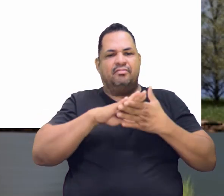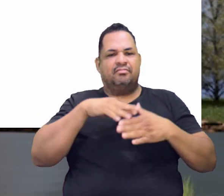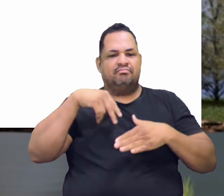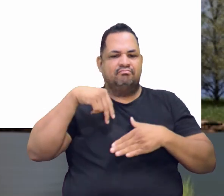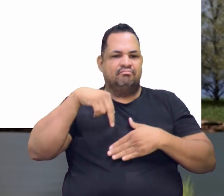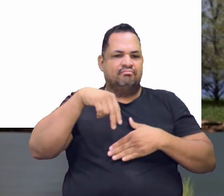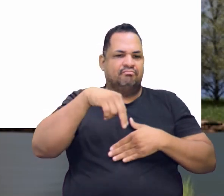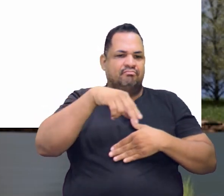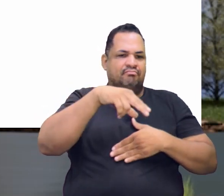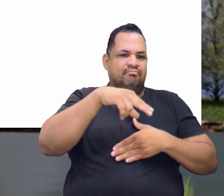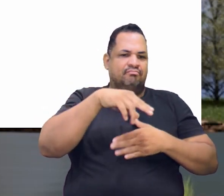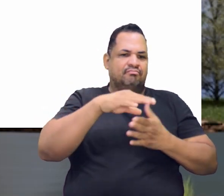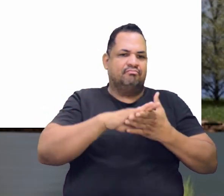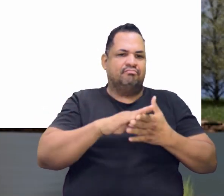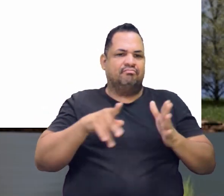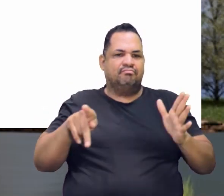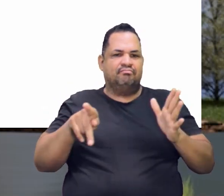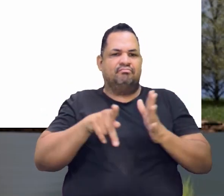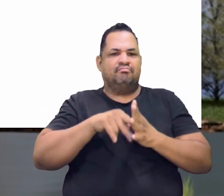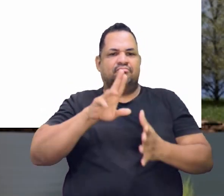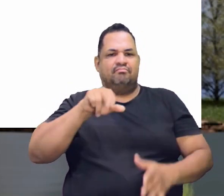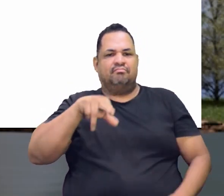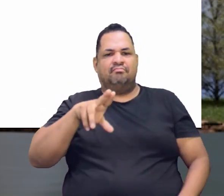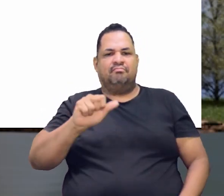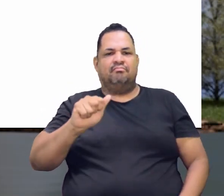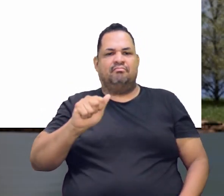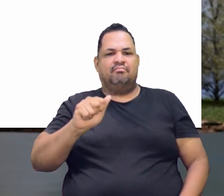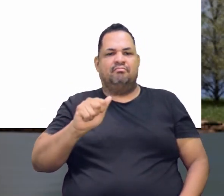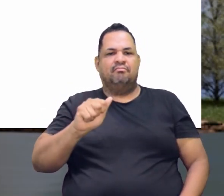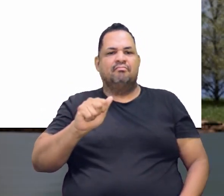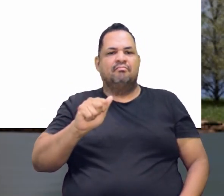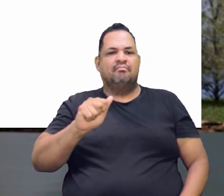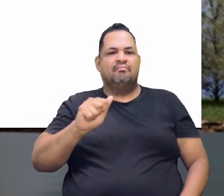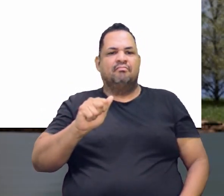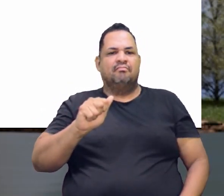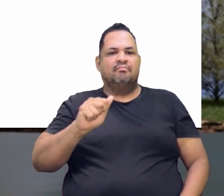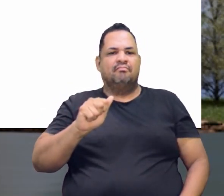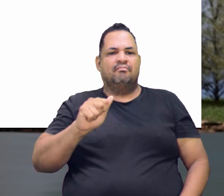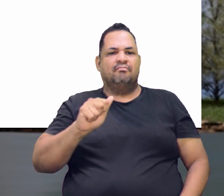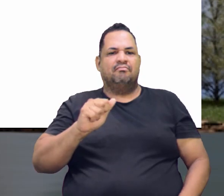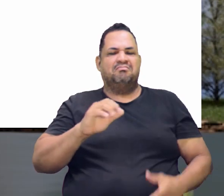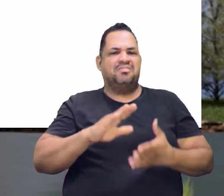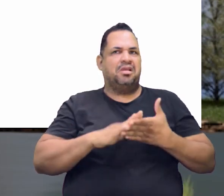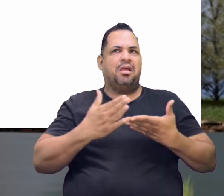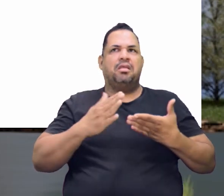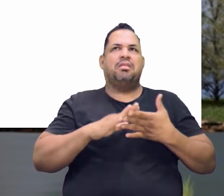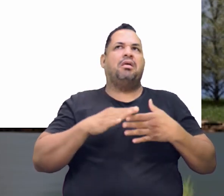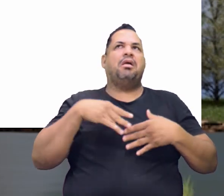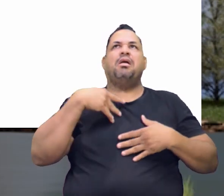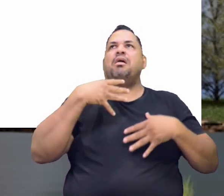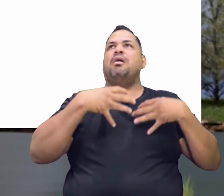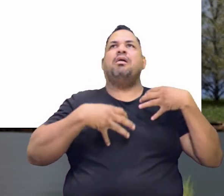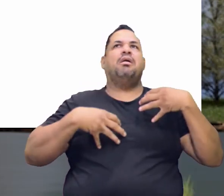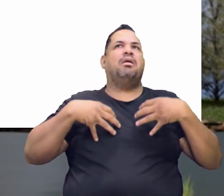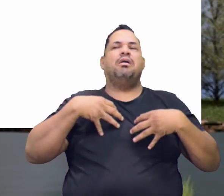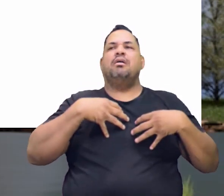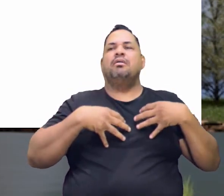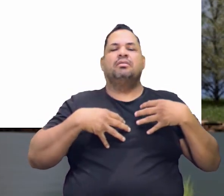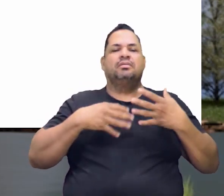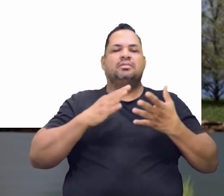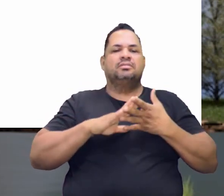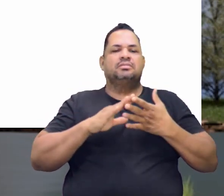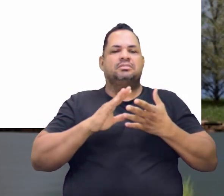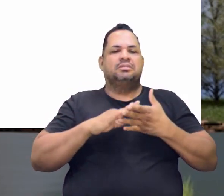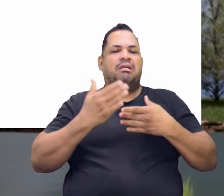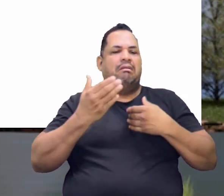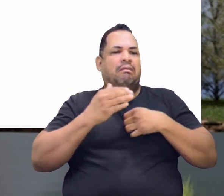correu na vida com os próprios méritos, nunca se vitimizou, nunca se